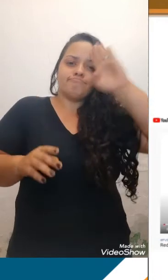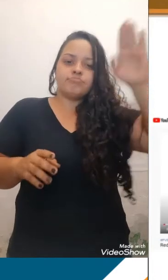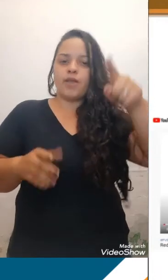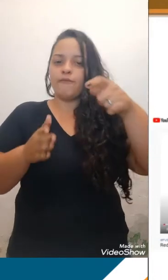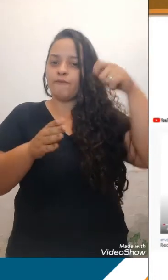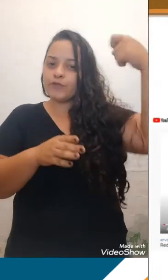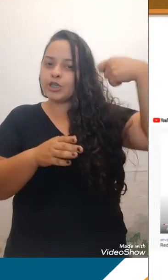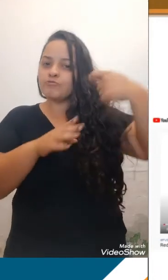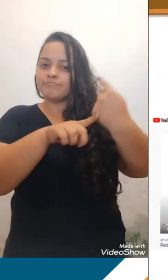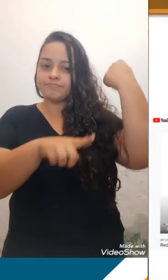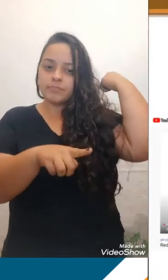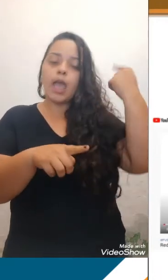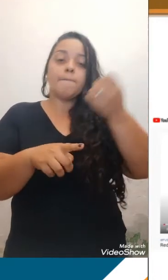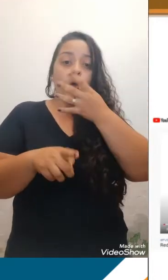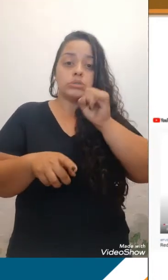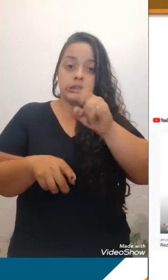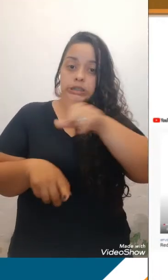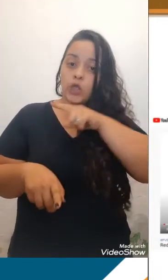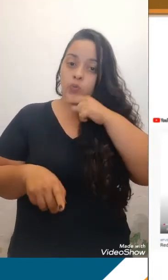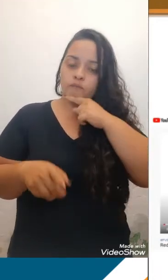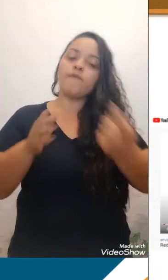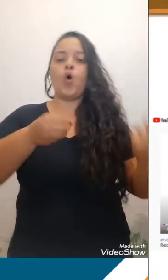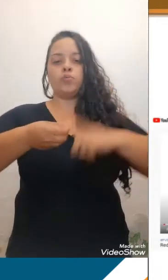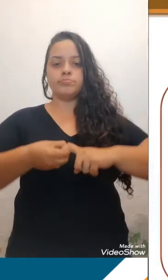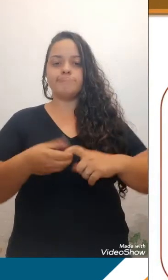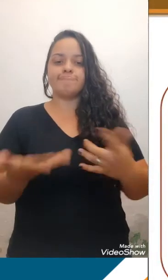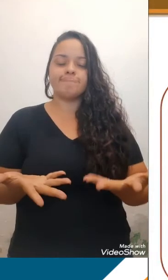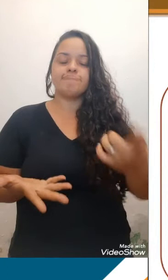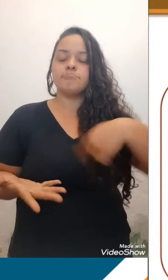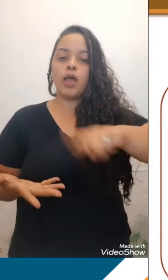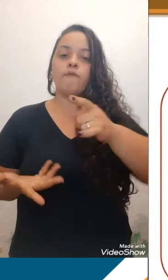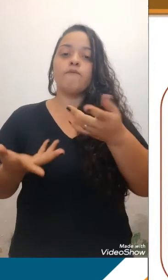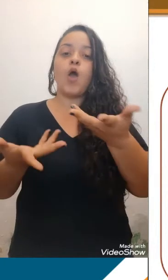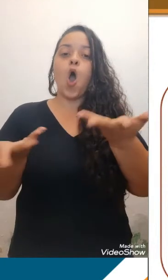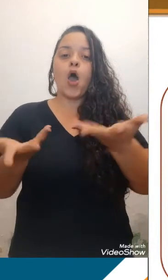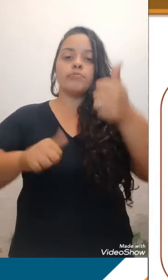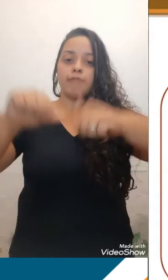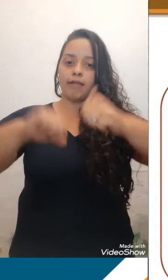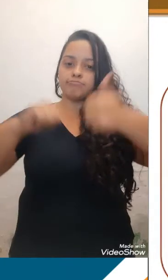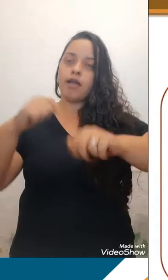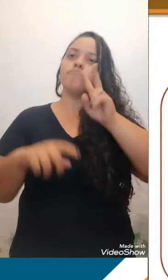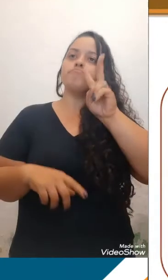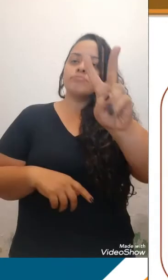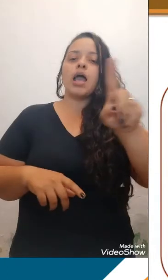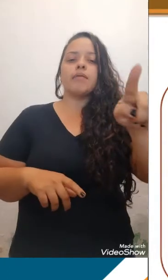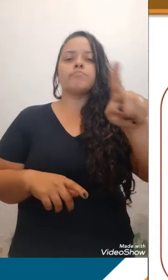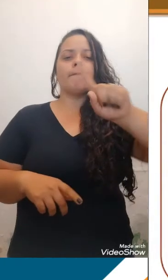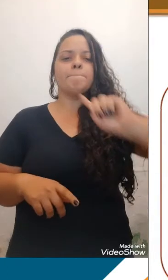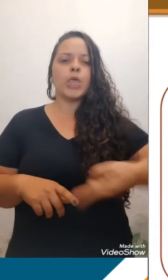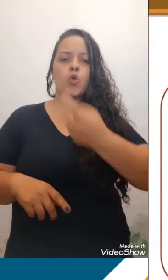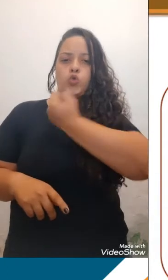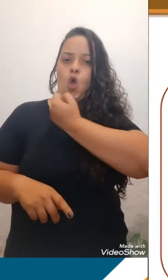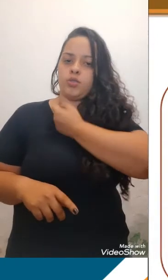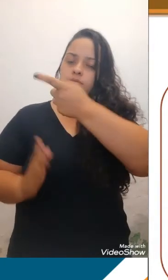Então é interessante que quem ainda ficou com alguma dúvida retome. Agora vamos analisar um parágrafo nota 1000 do tema